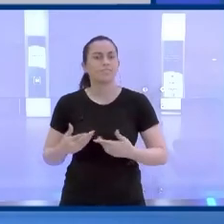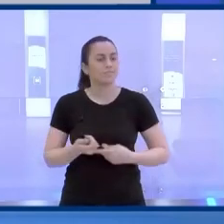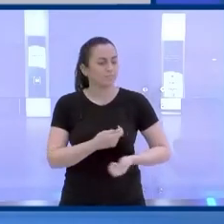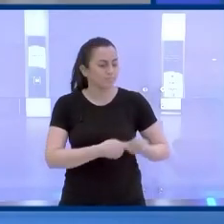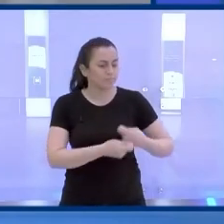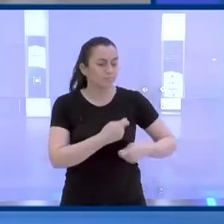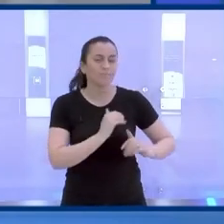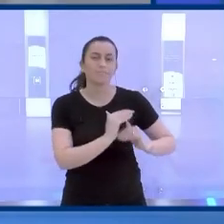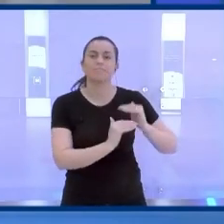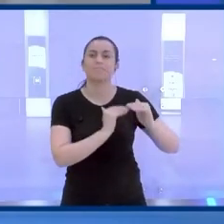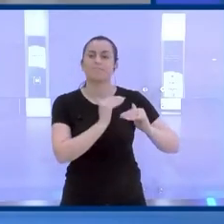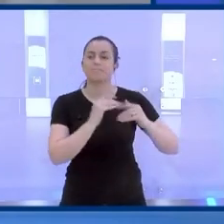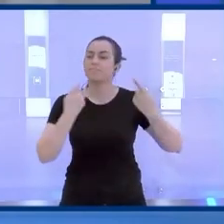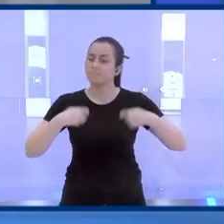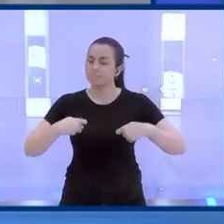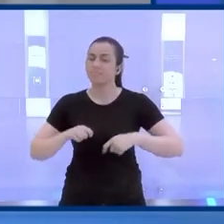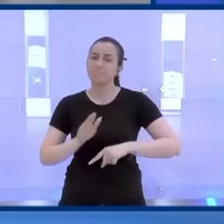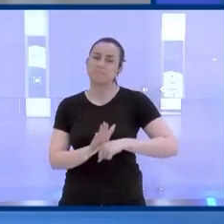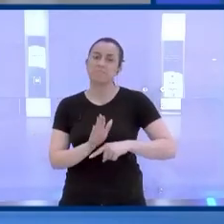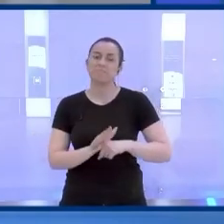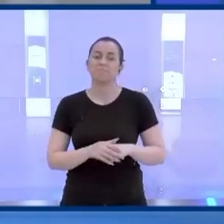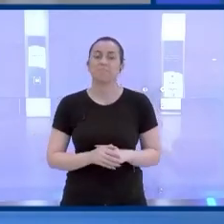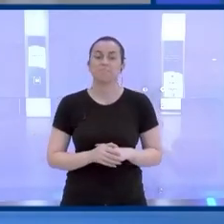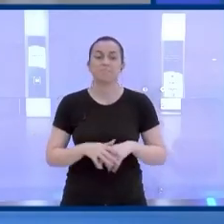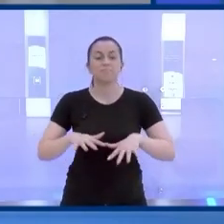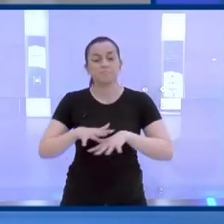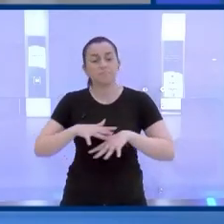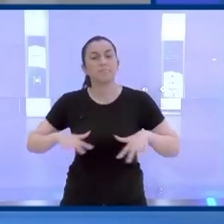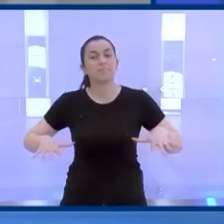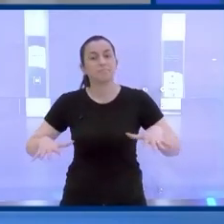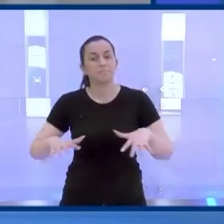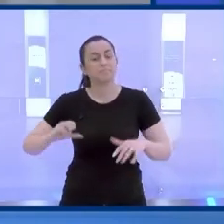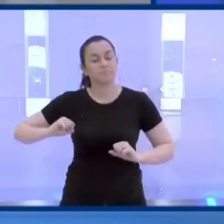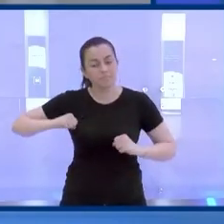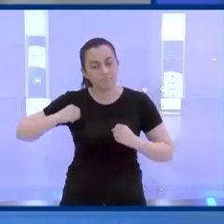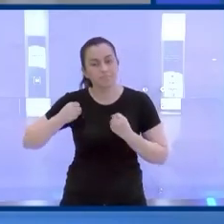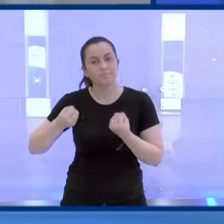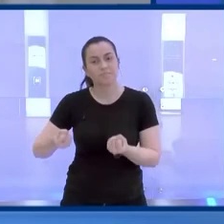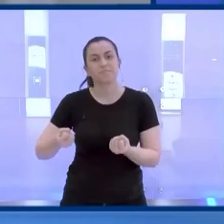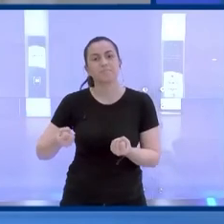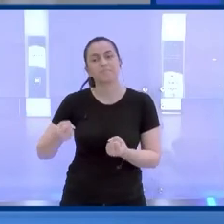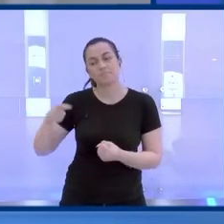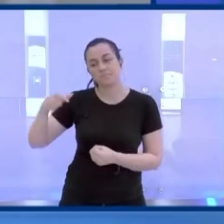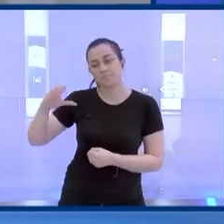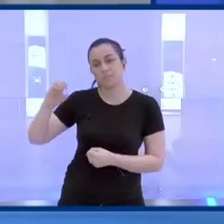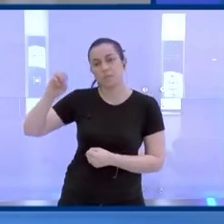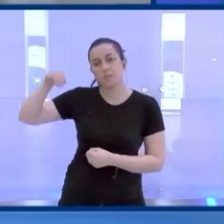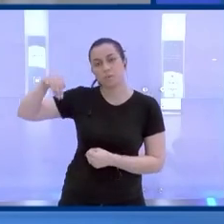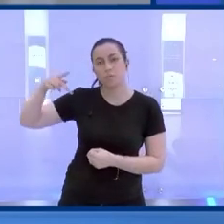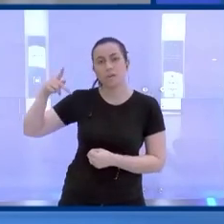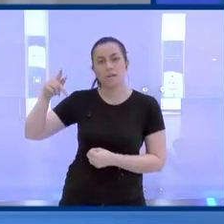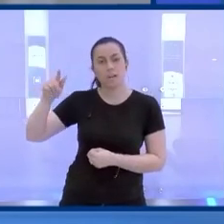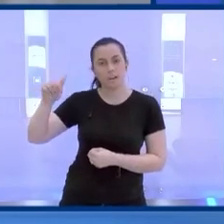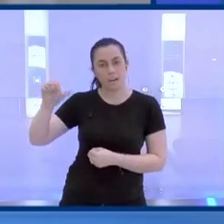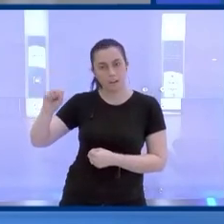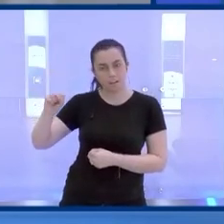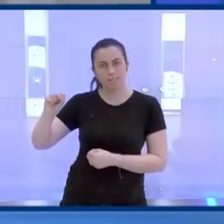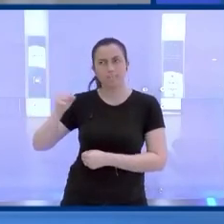qualquer Estado brasileiro. Tudo isso a gente vem fazendo aqui na Comgás, aqui em São Paulo,